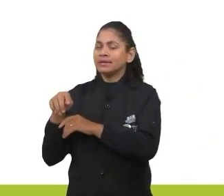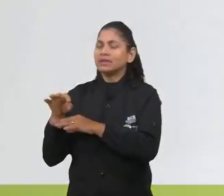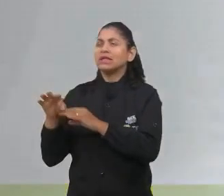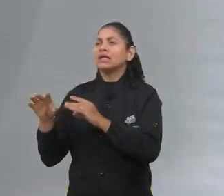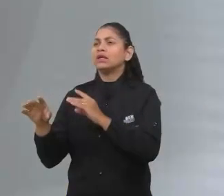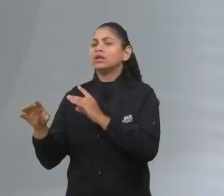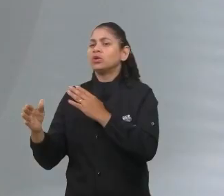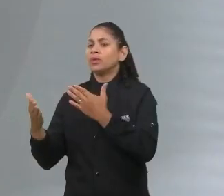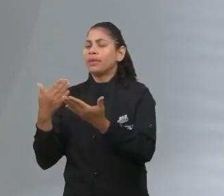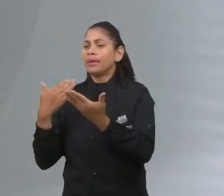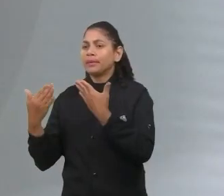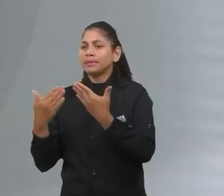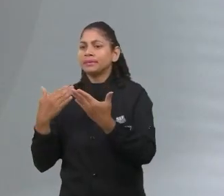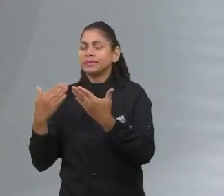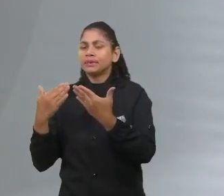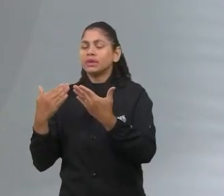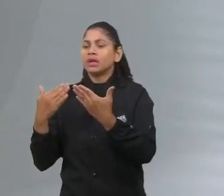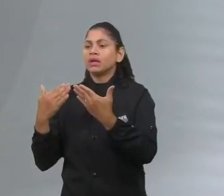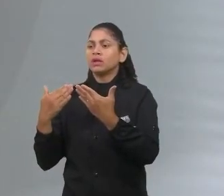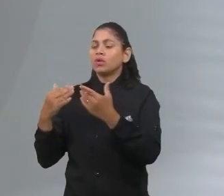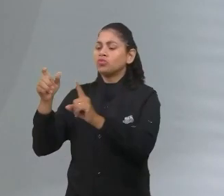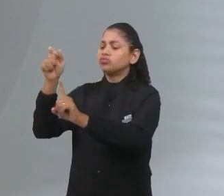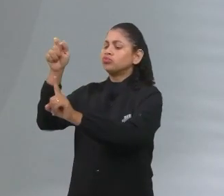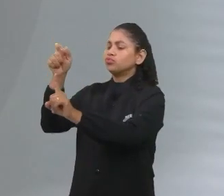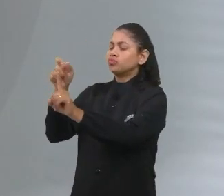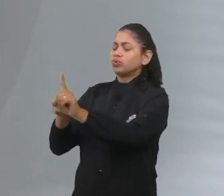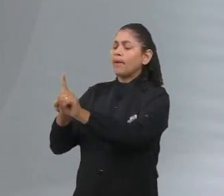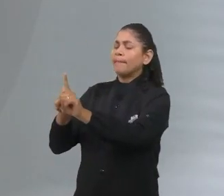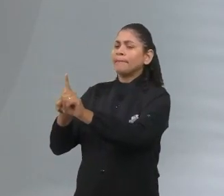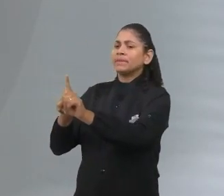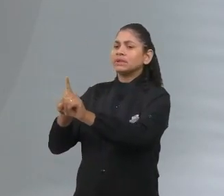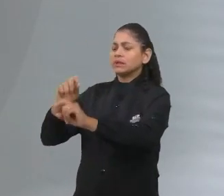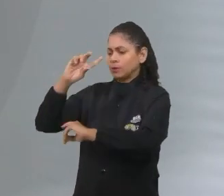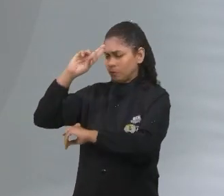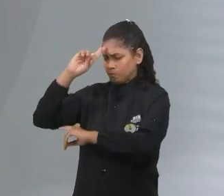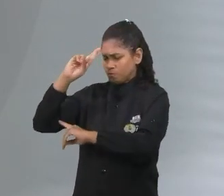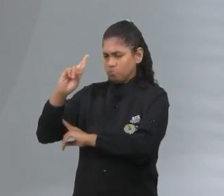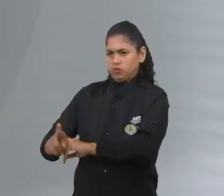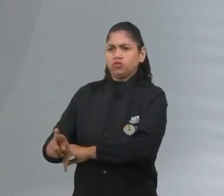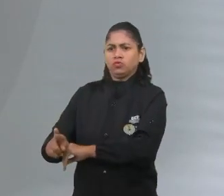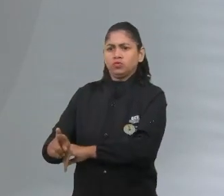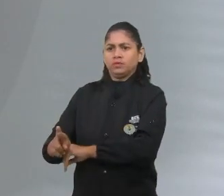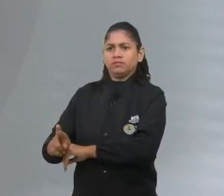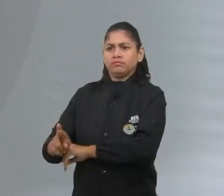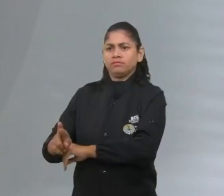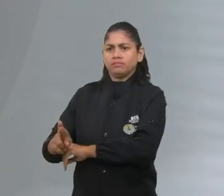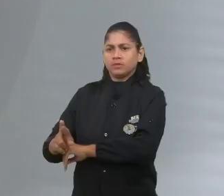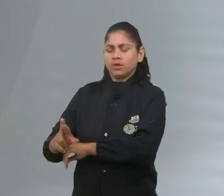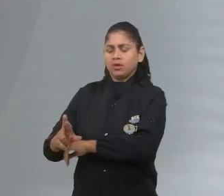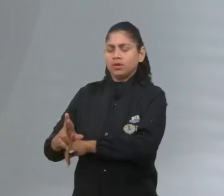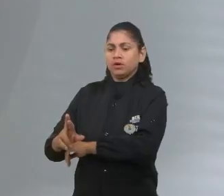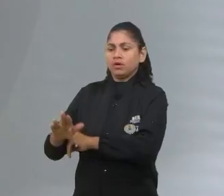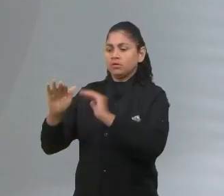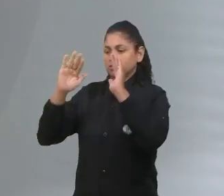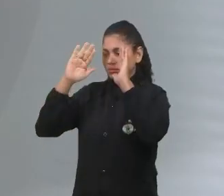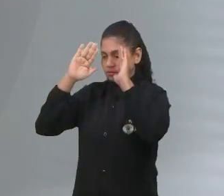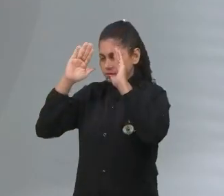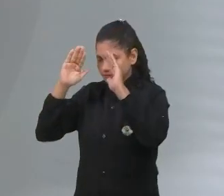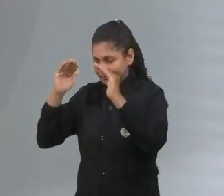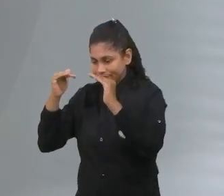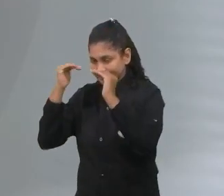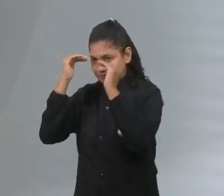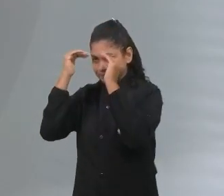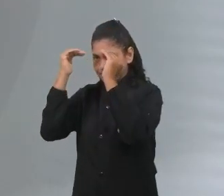quer dizer? Dialoga quem manda com quem obedece para que ninguém se sinta